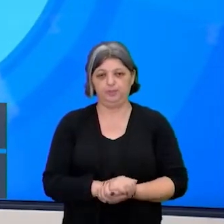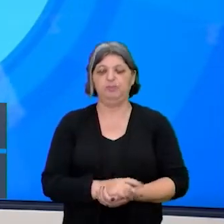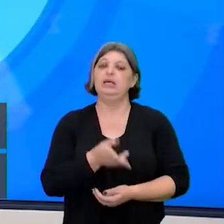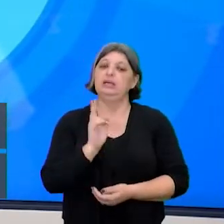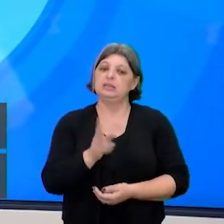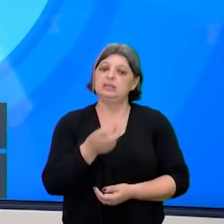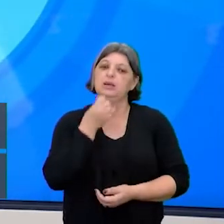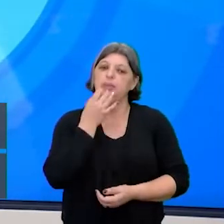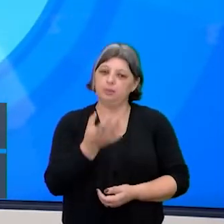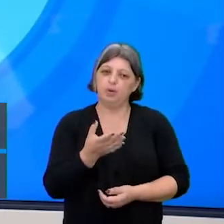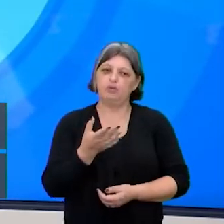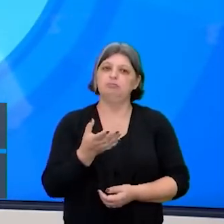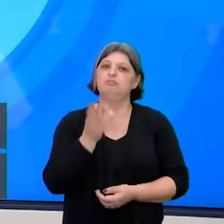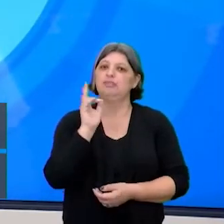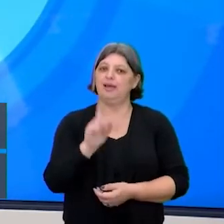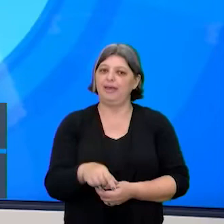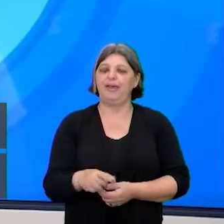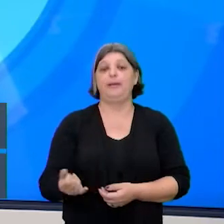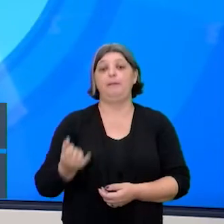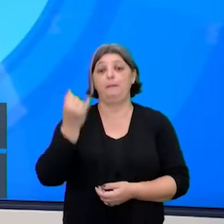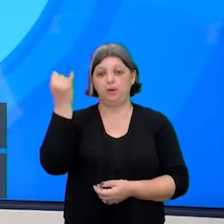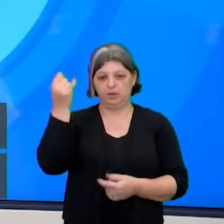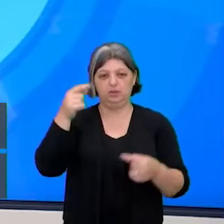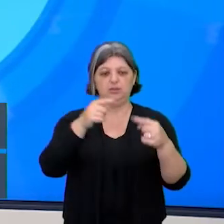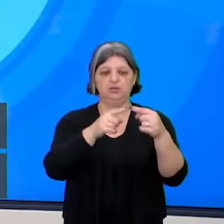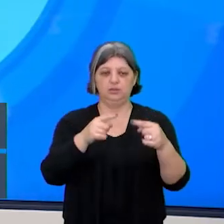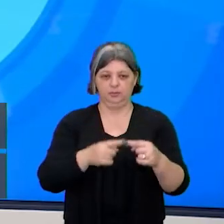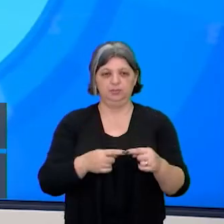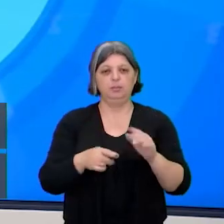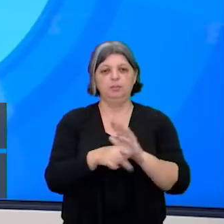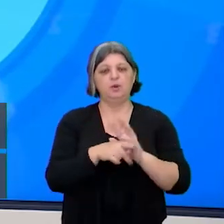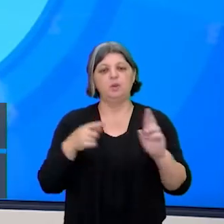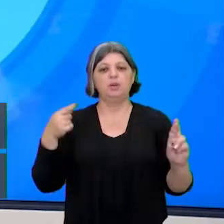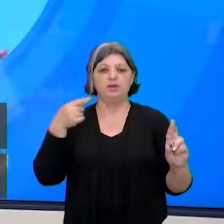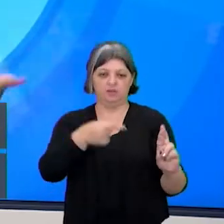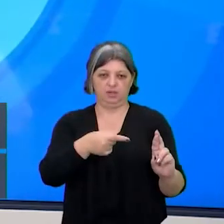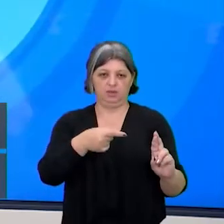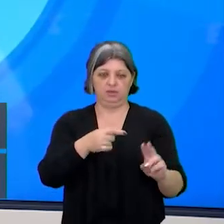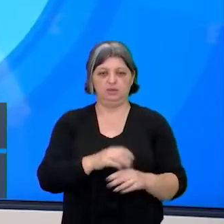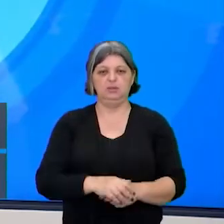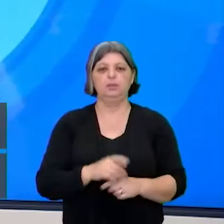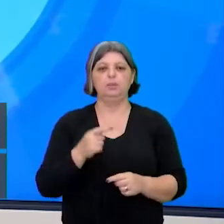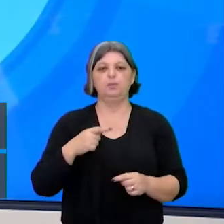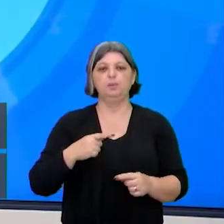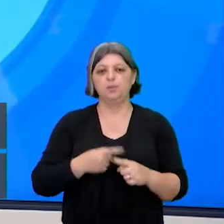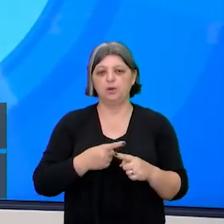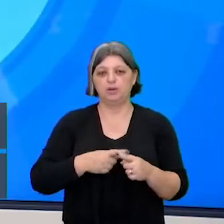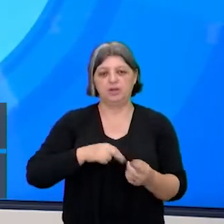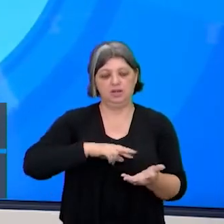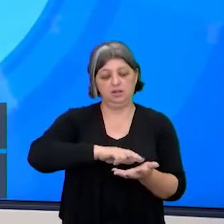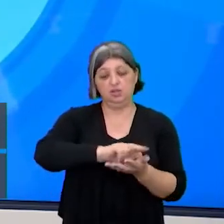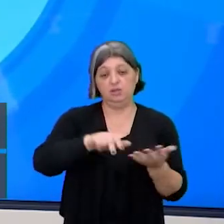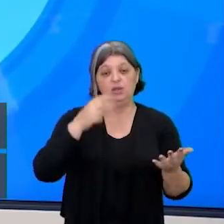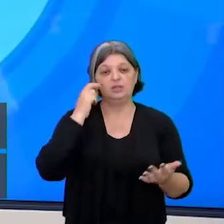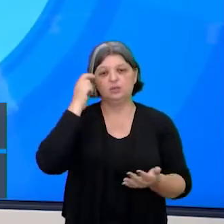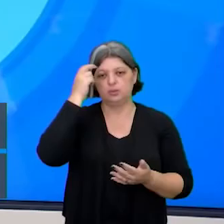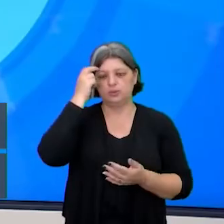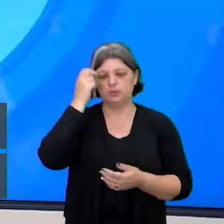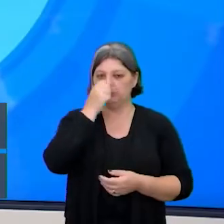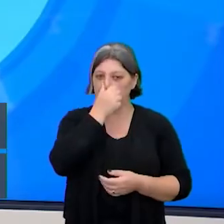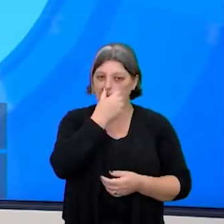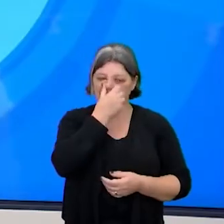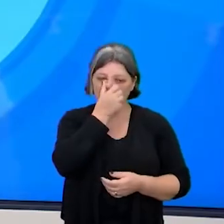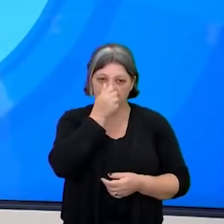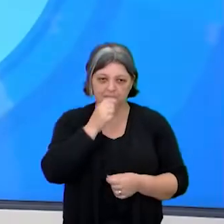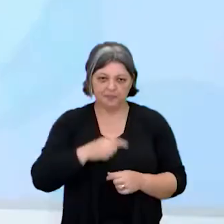bom é importante que faça essa referência, porque são diversas culturas, tá? Na próxima parte aí,